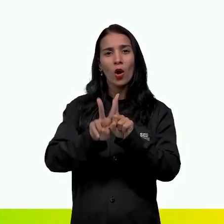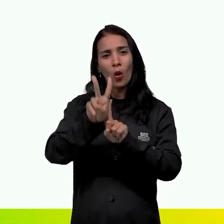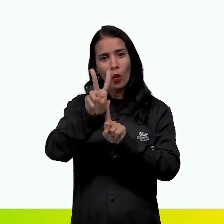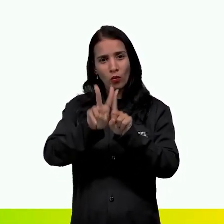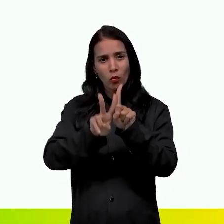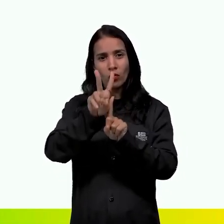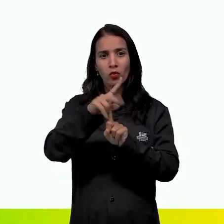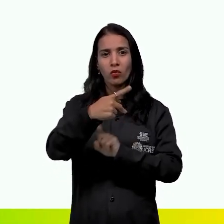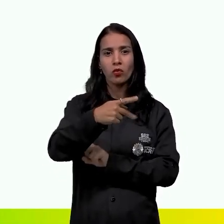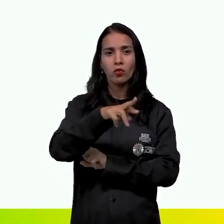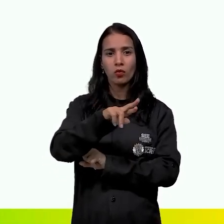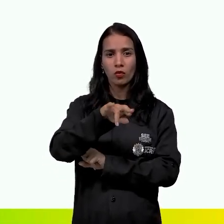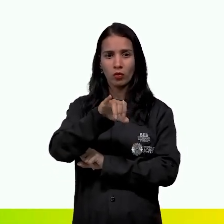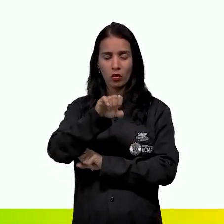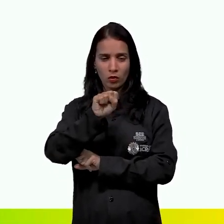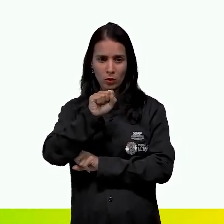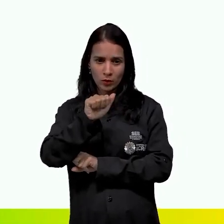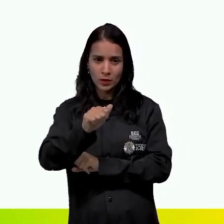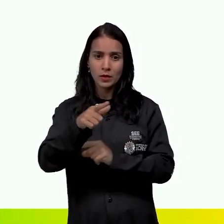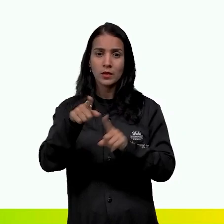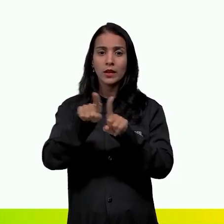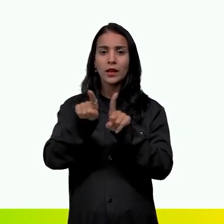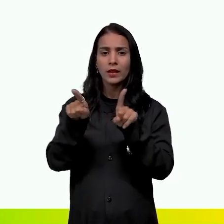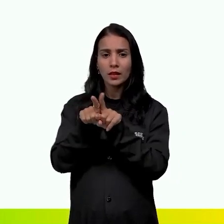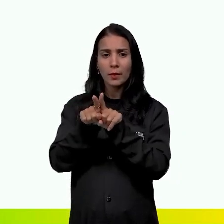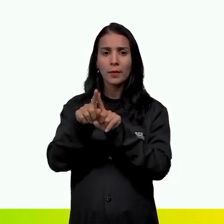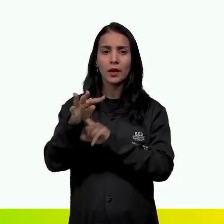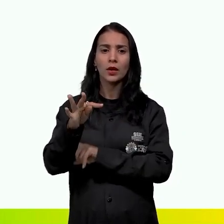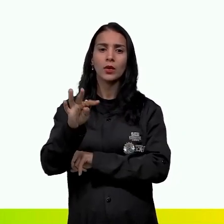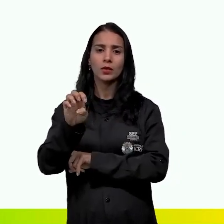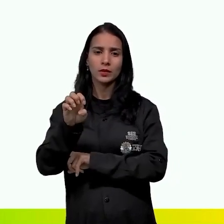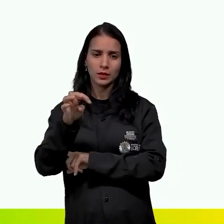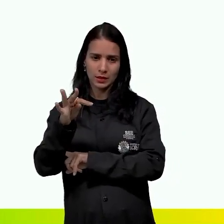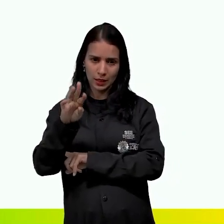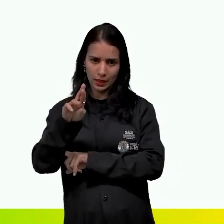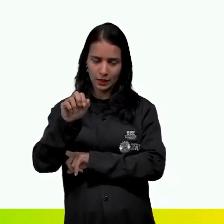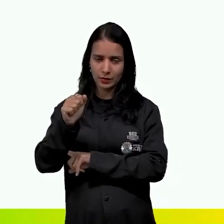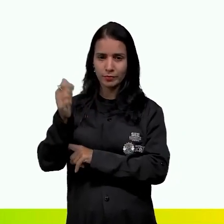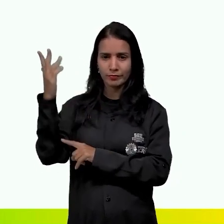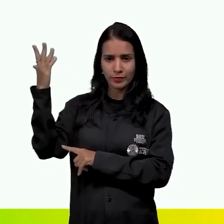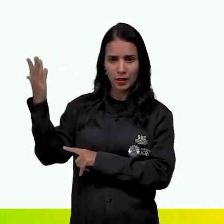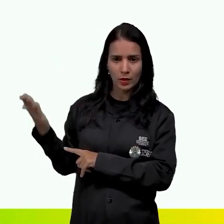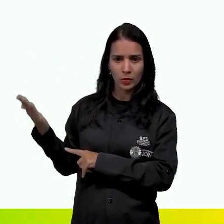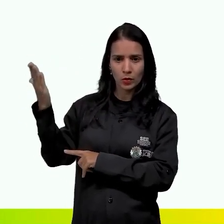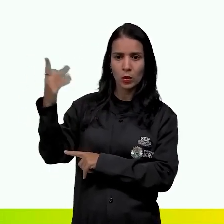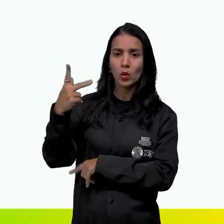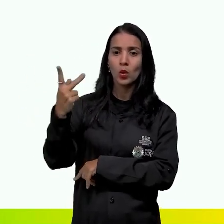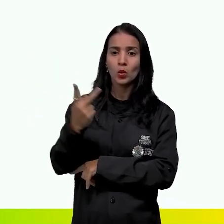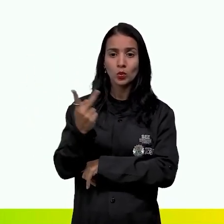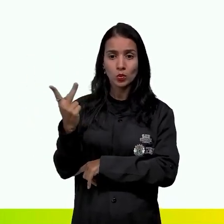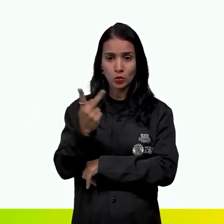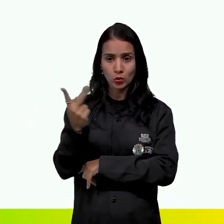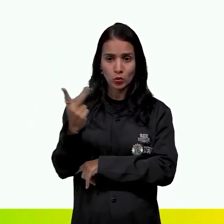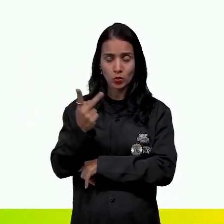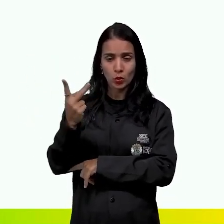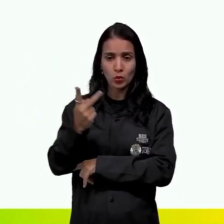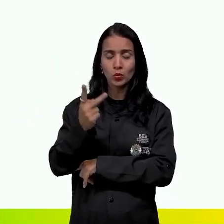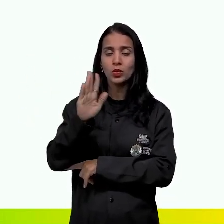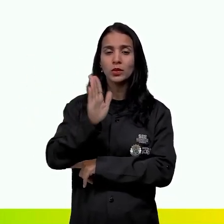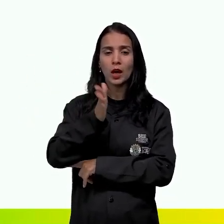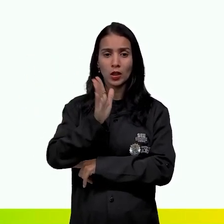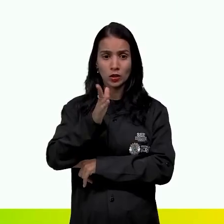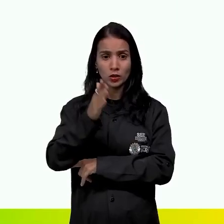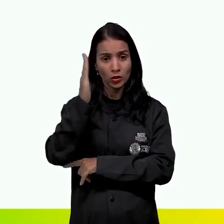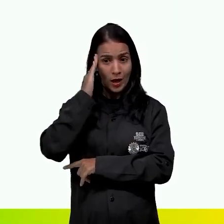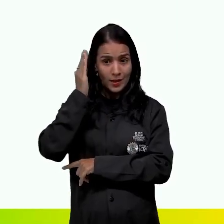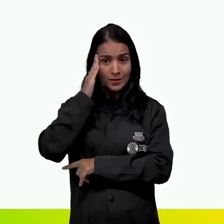de um tetraedro. Um tetraedro que ele pode ser regular ou não, assim como o prisma, tá? Então, nós